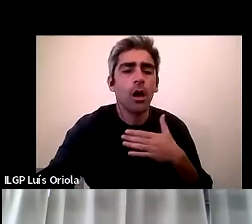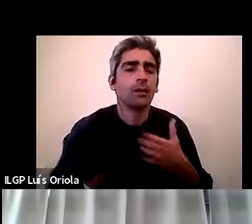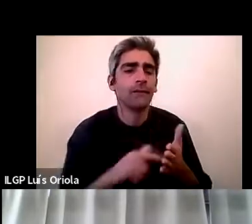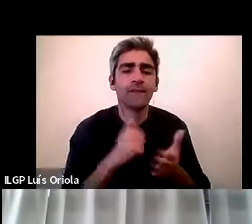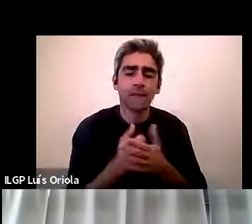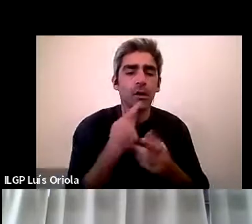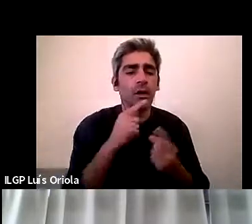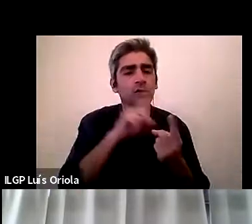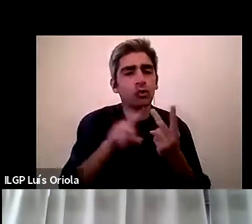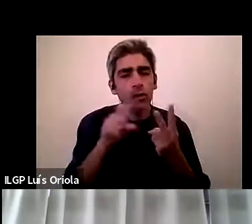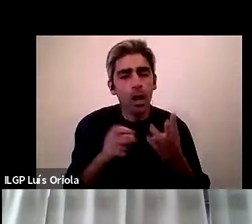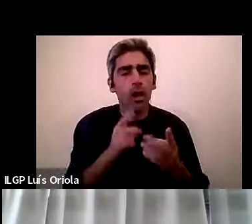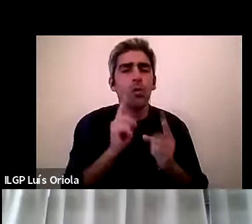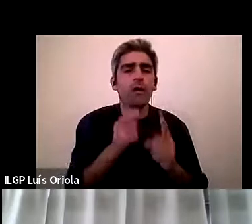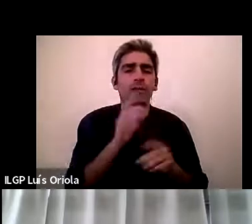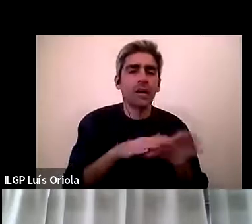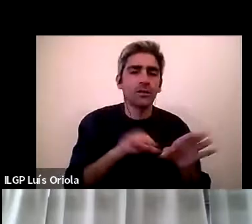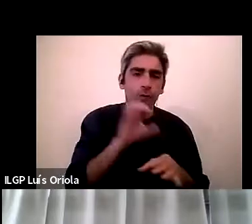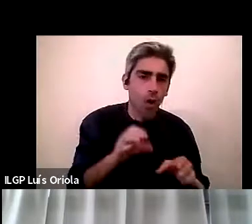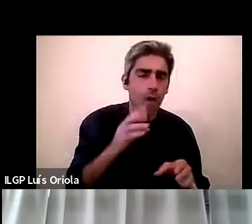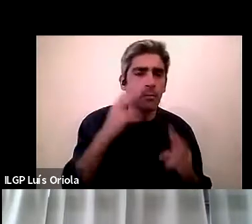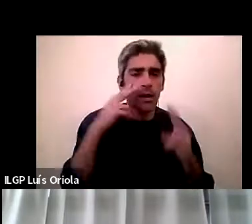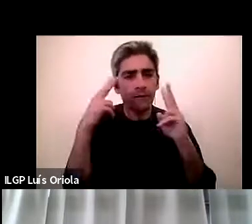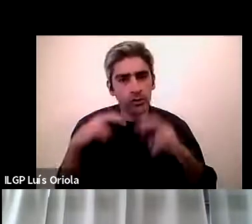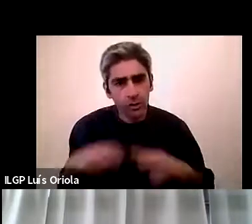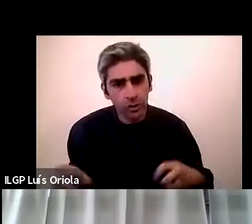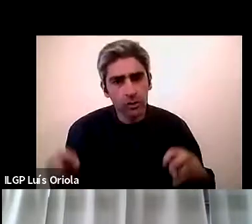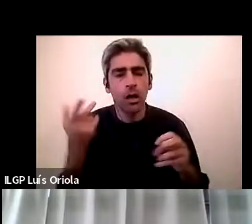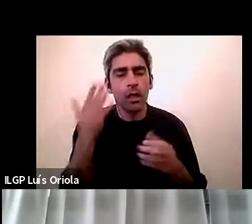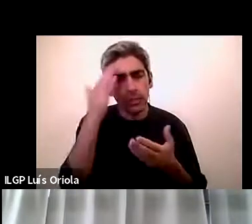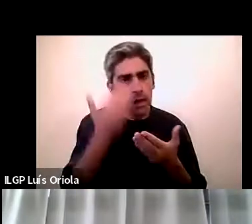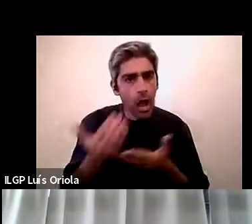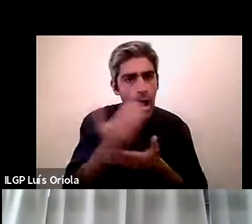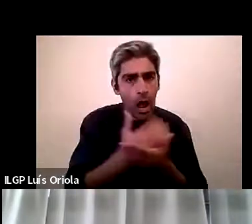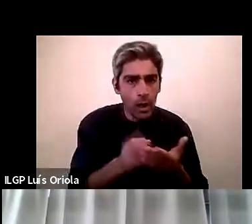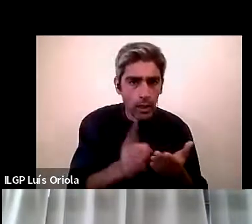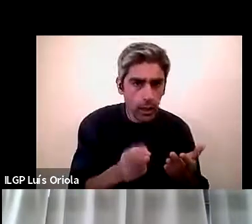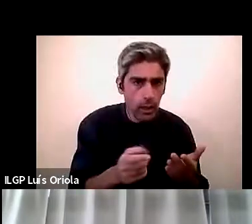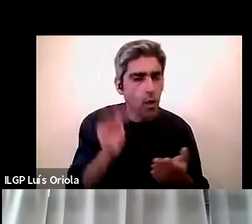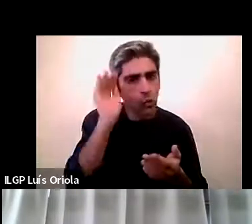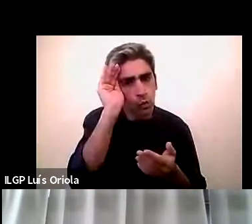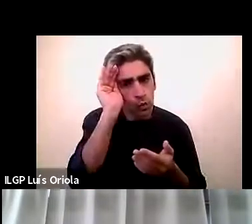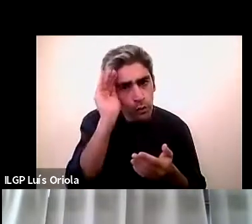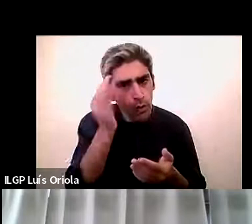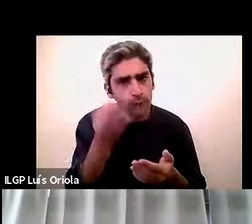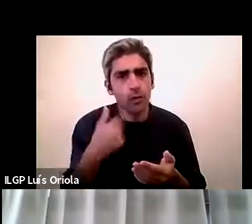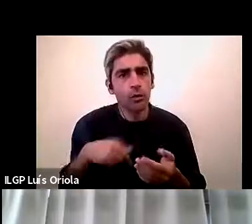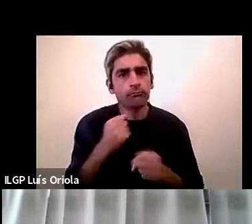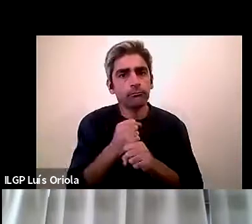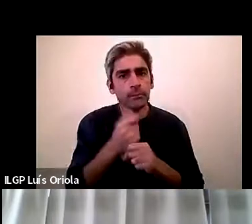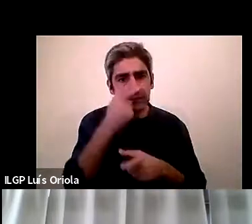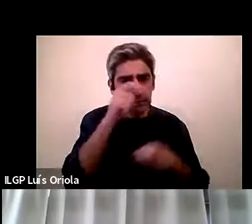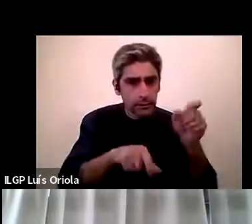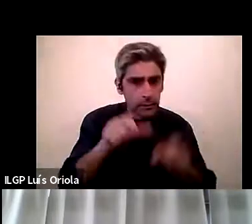permanentemente questionar o que fazemos, investigar com base nos dados, ou escutar aqueles que servimos,